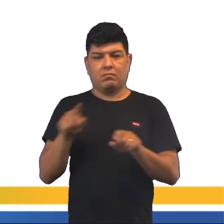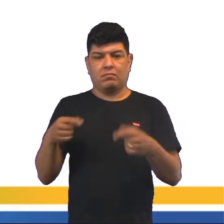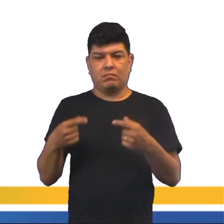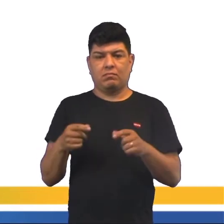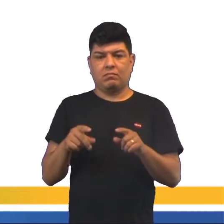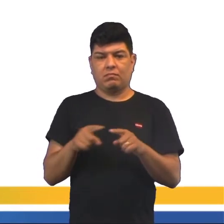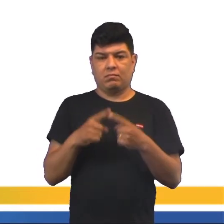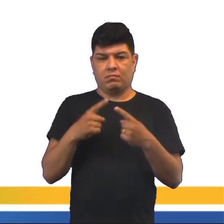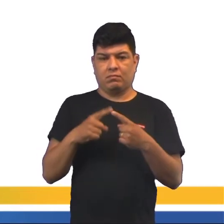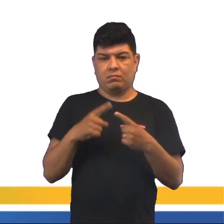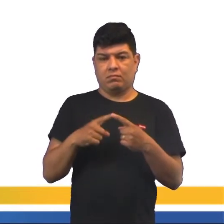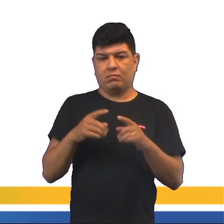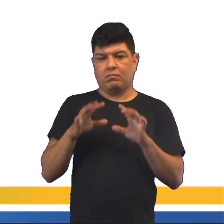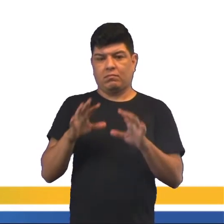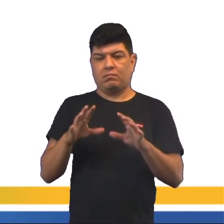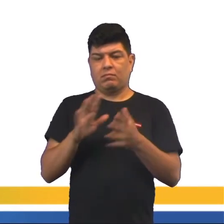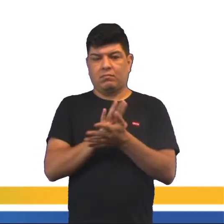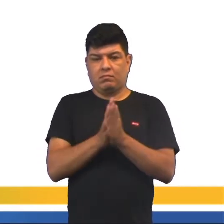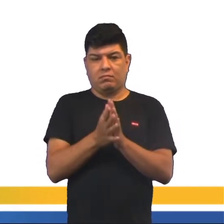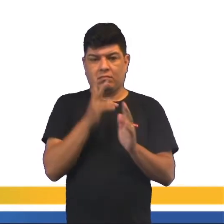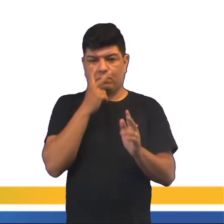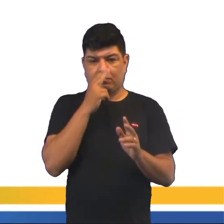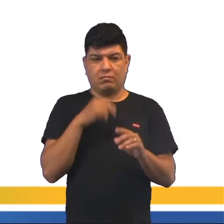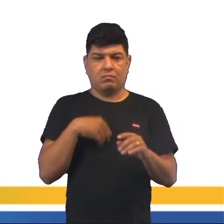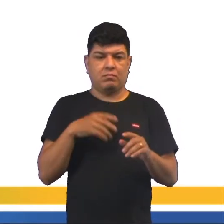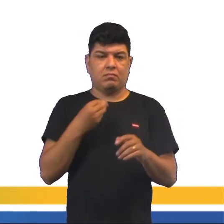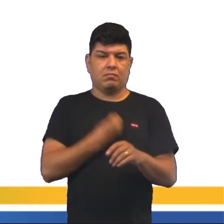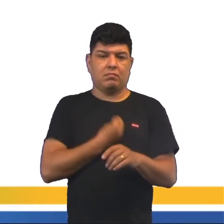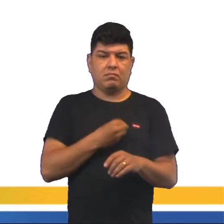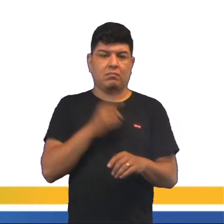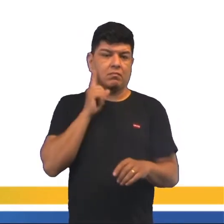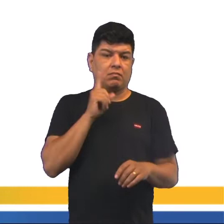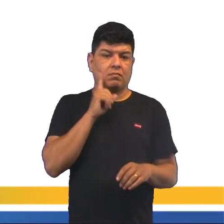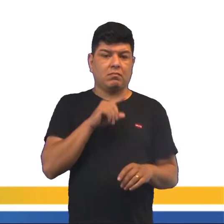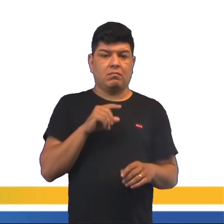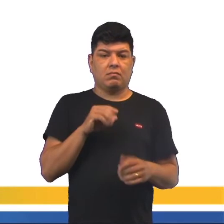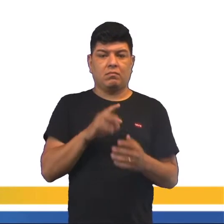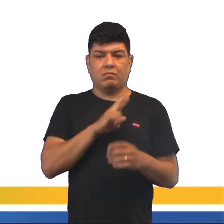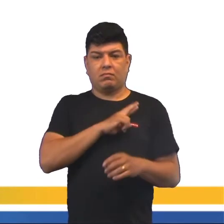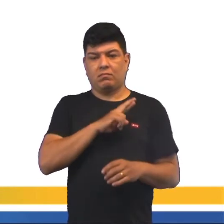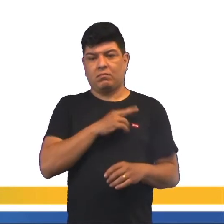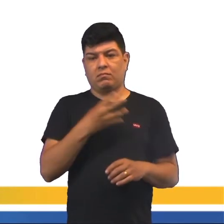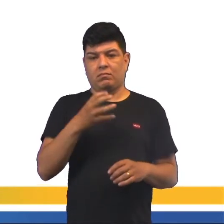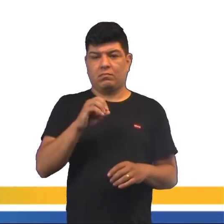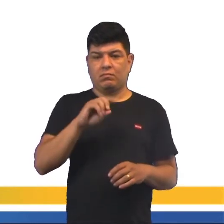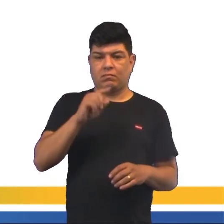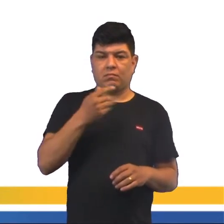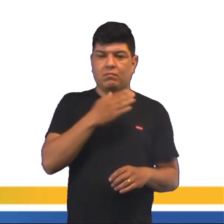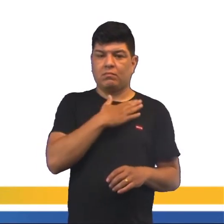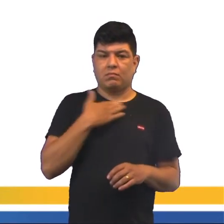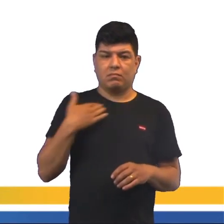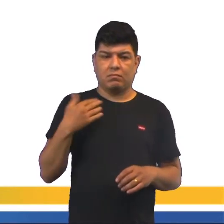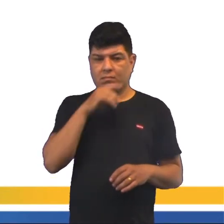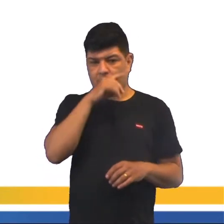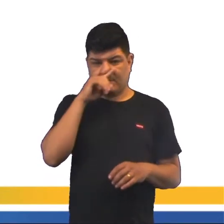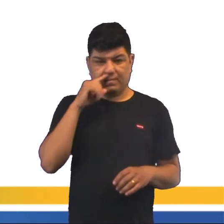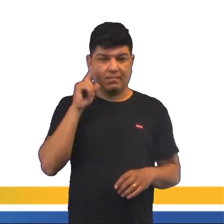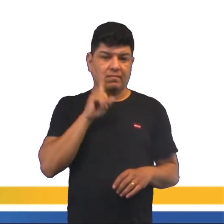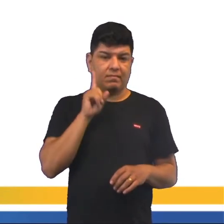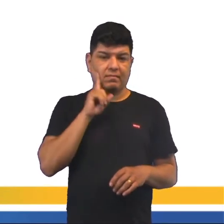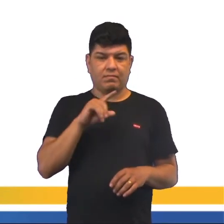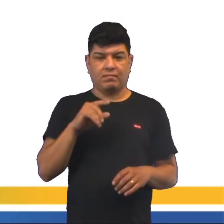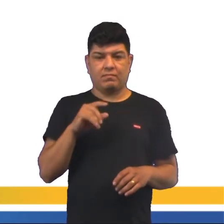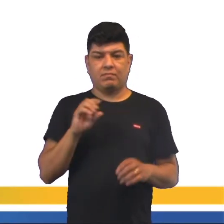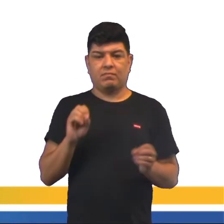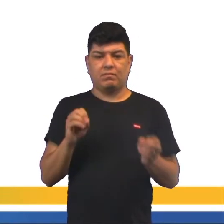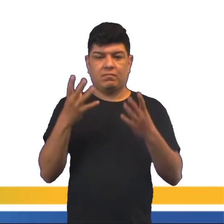né? Depois da invasão, os vários atentados contra civis colocam o país sob ameaça terrorista, né? Algumas